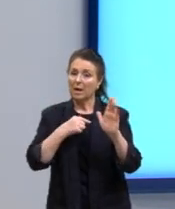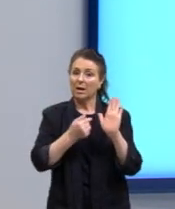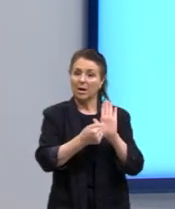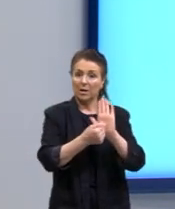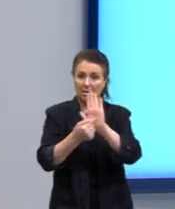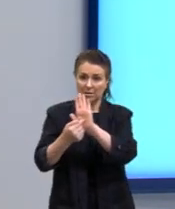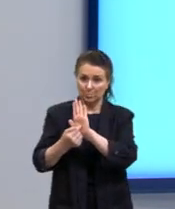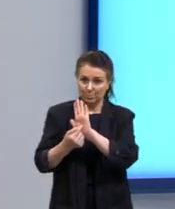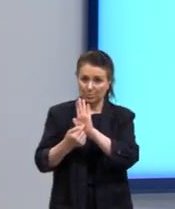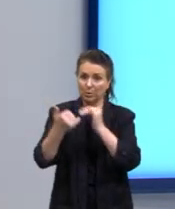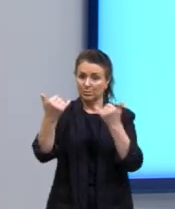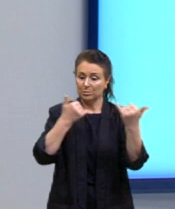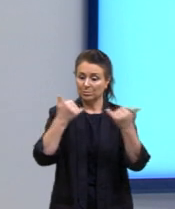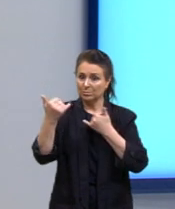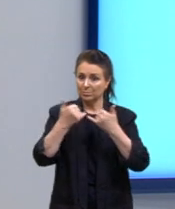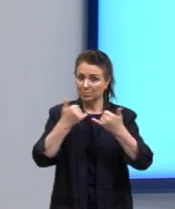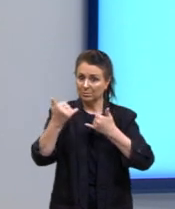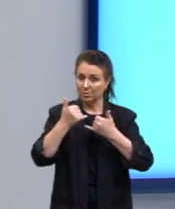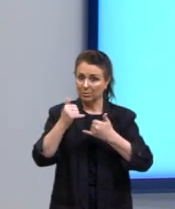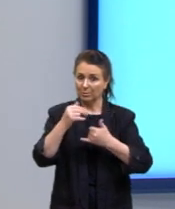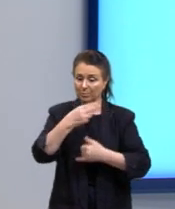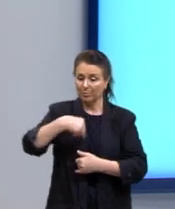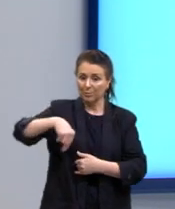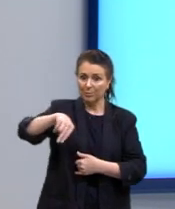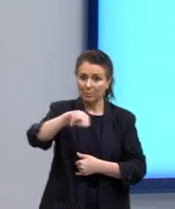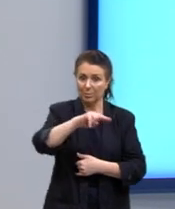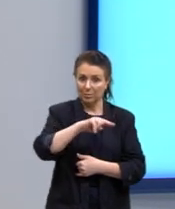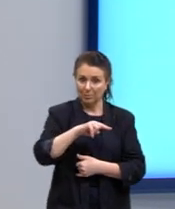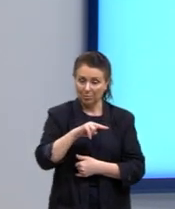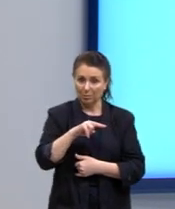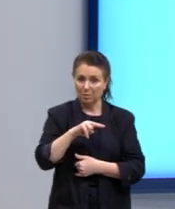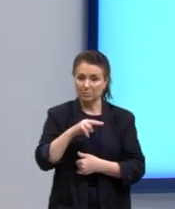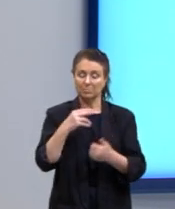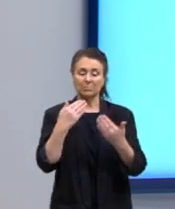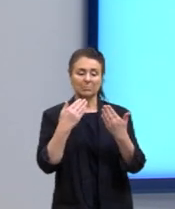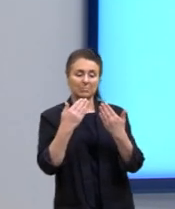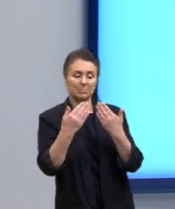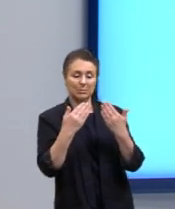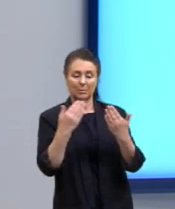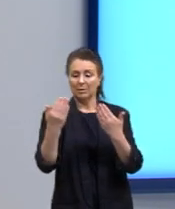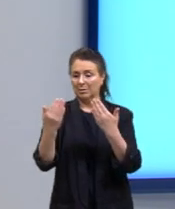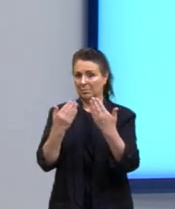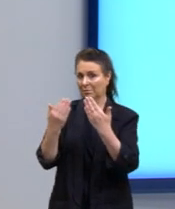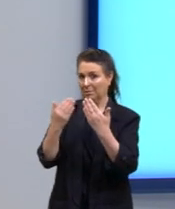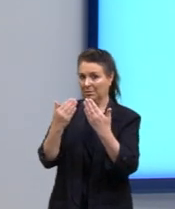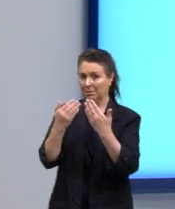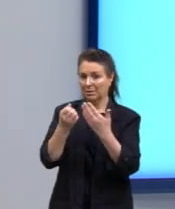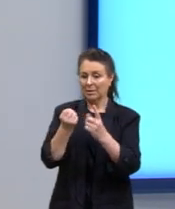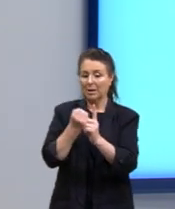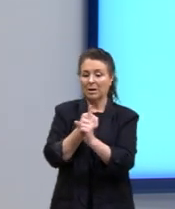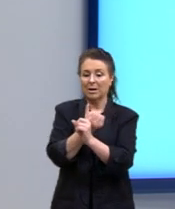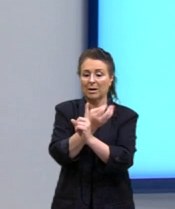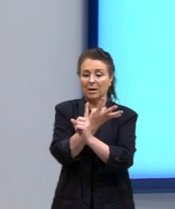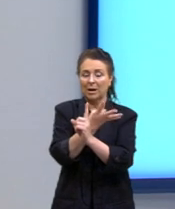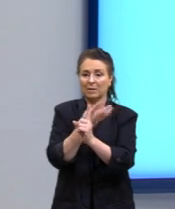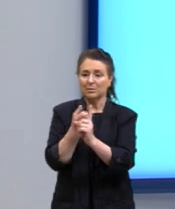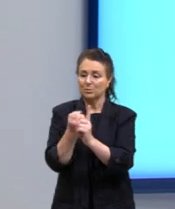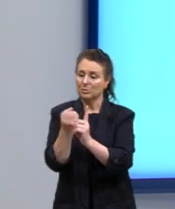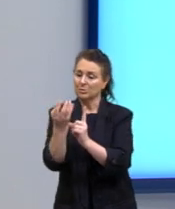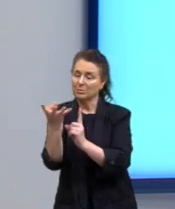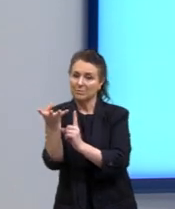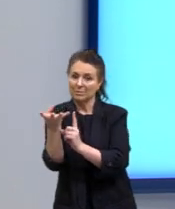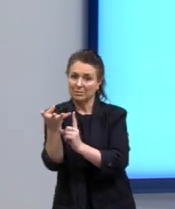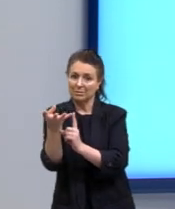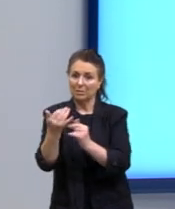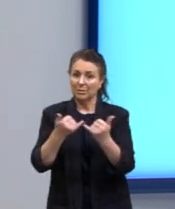nos transmitir né uma informação ali quando nós compararmos as distribuições então no exemplo